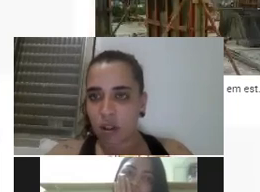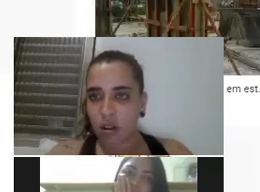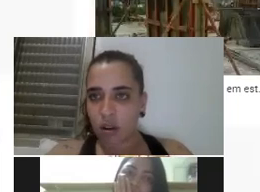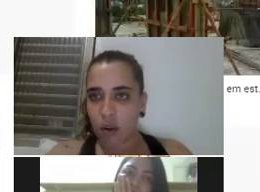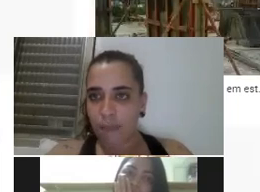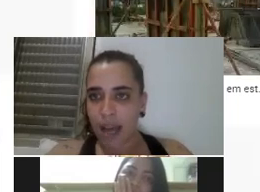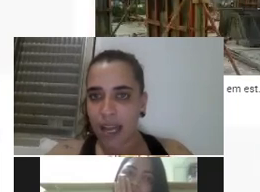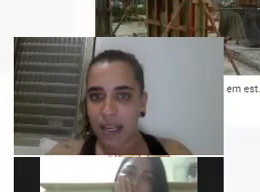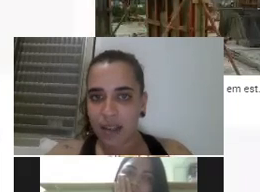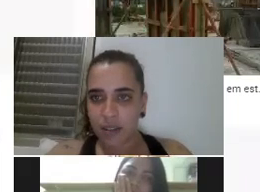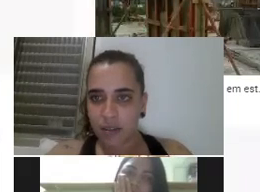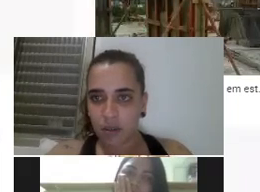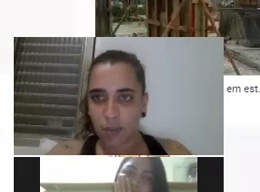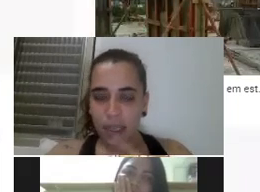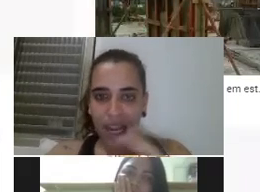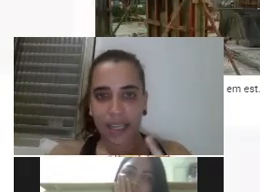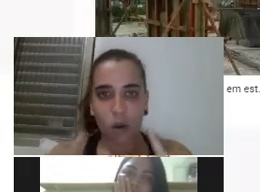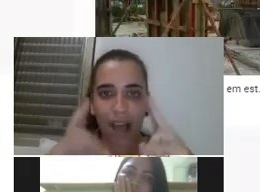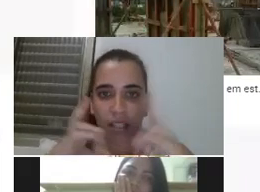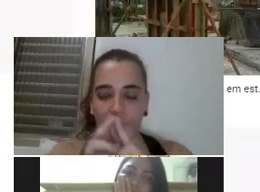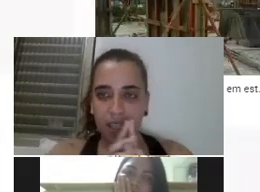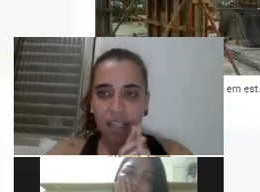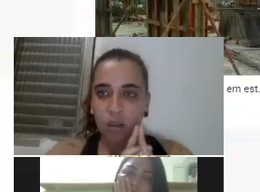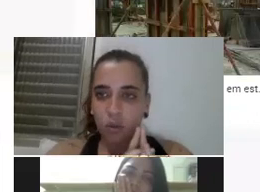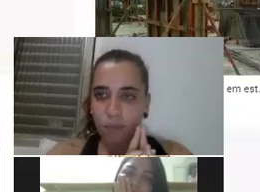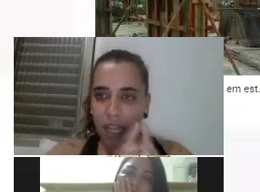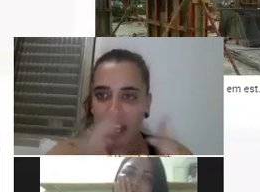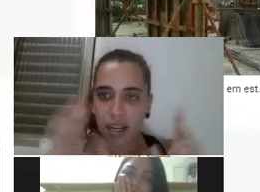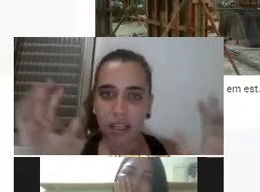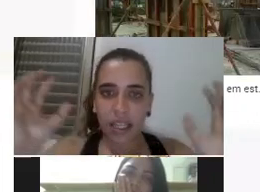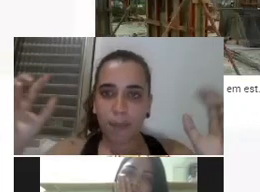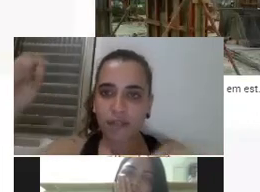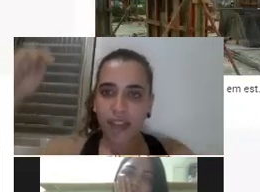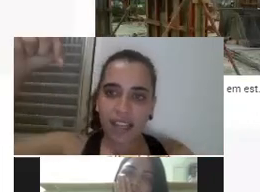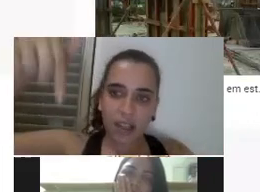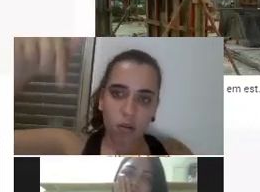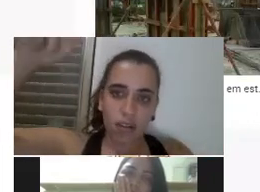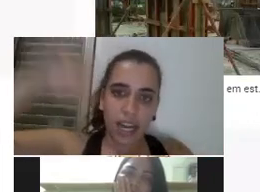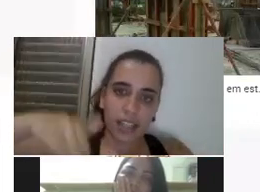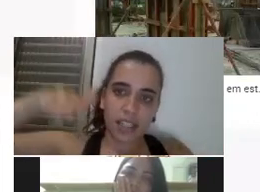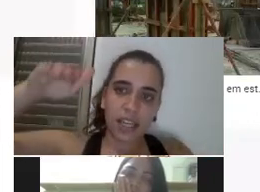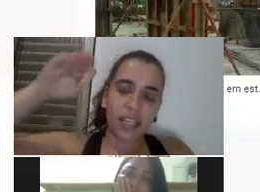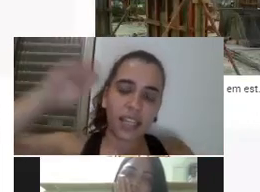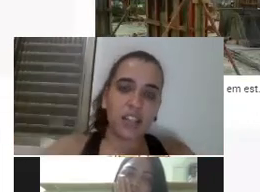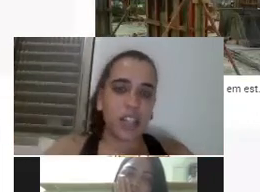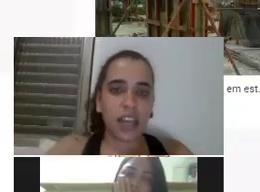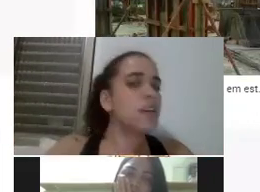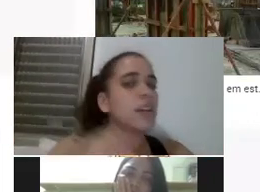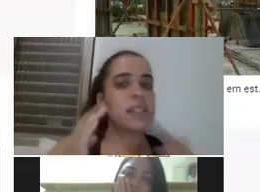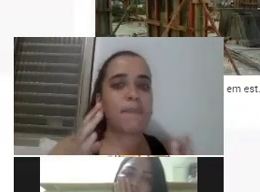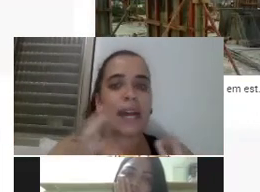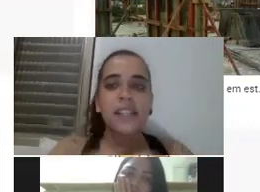eles colocam a malha do pilar, que é o aço que vai ter dentro do pilar, e depois vai ali, concreta isso aí até